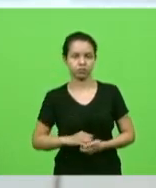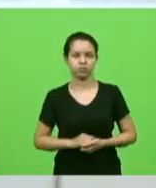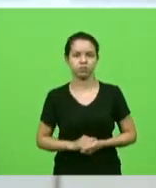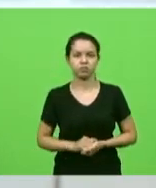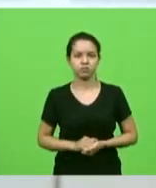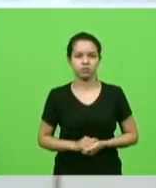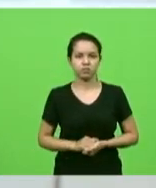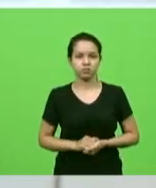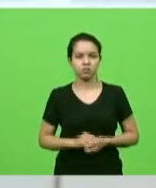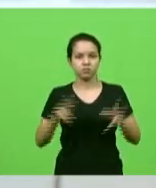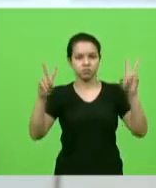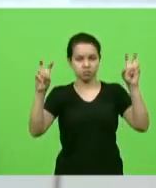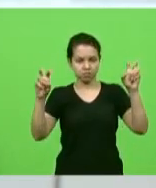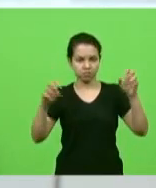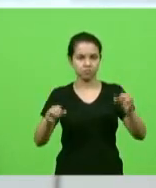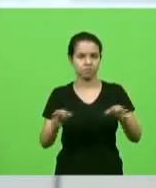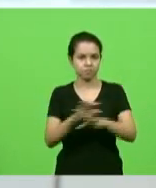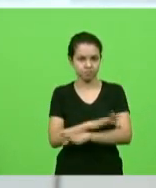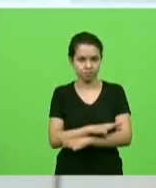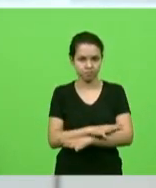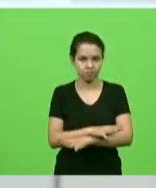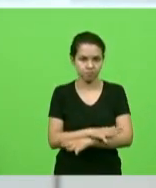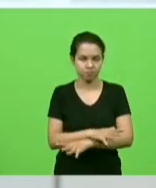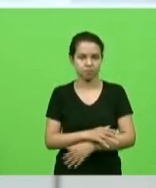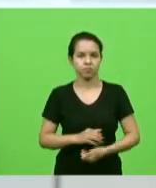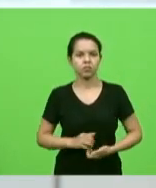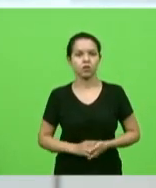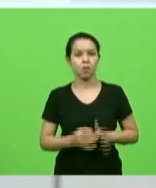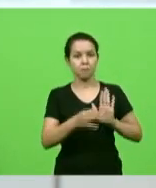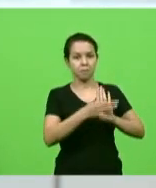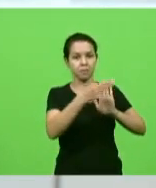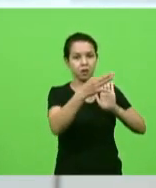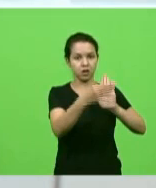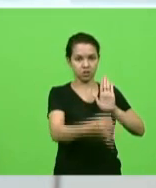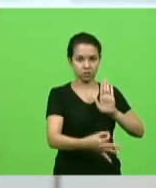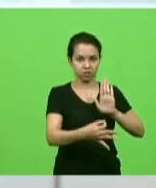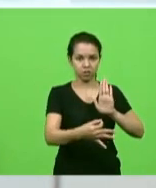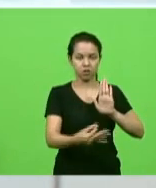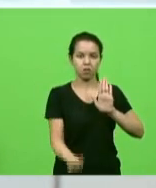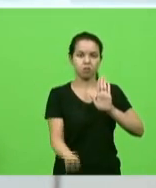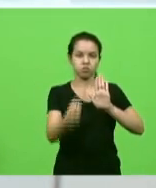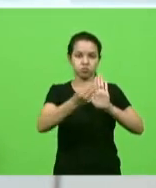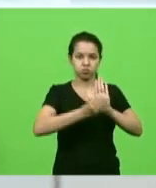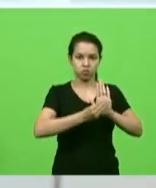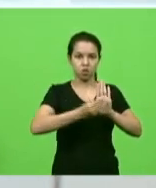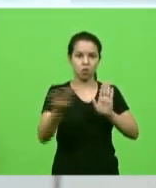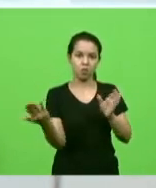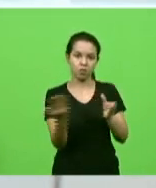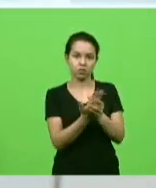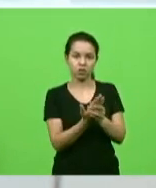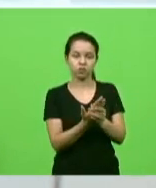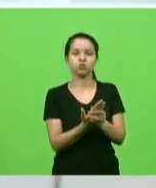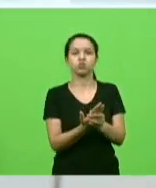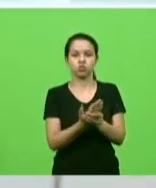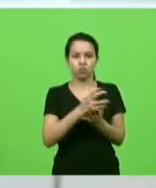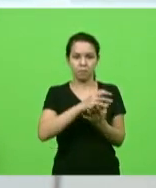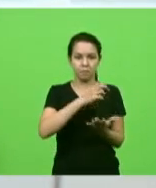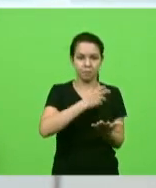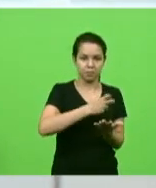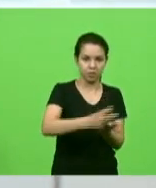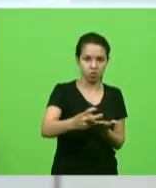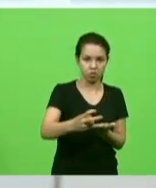fecho raspas por fim não aparecer em instaurou o processo de impeachment o